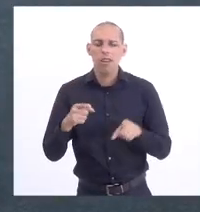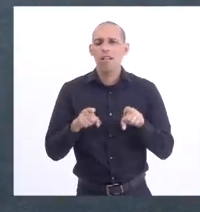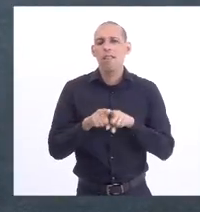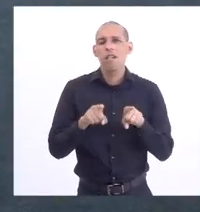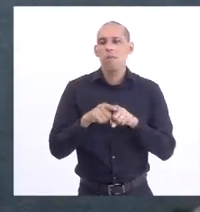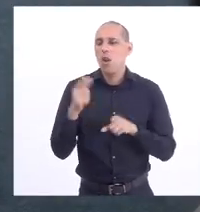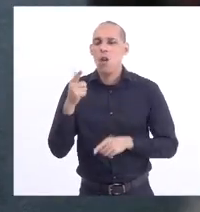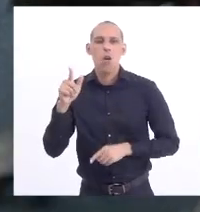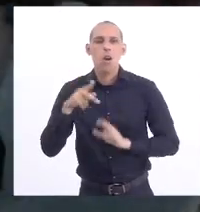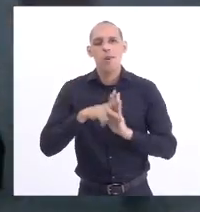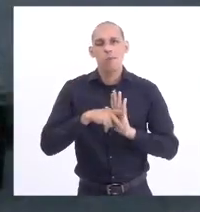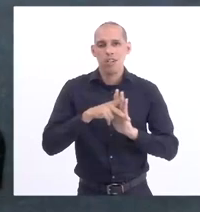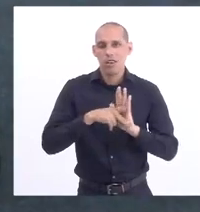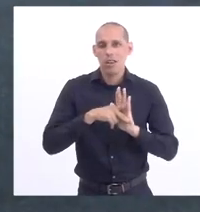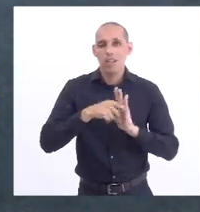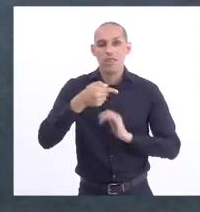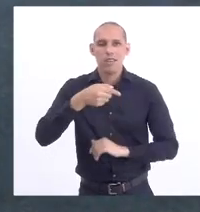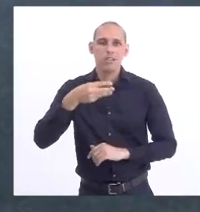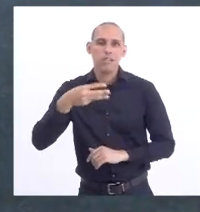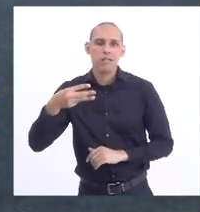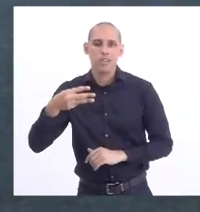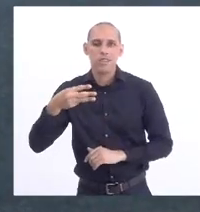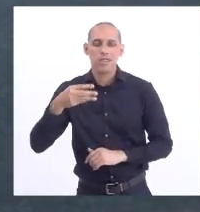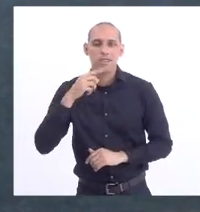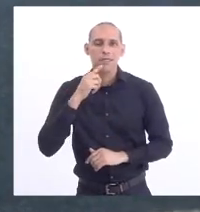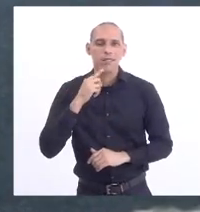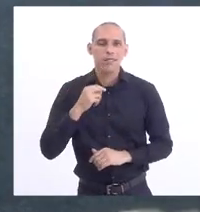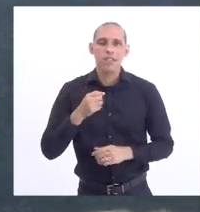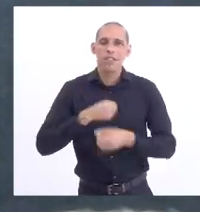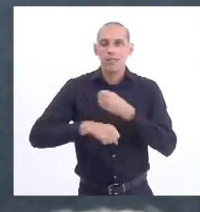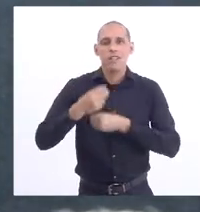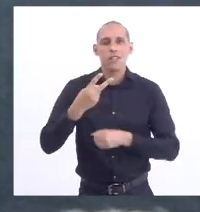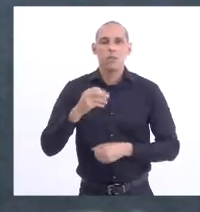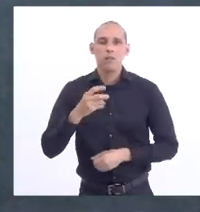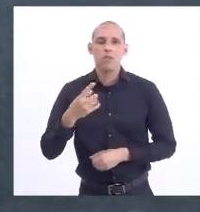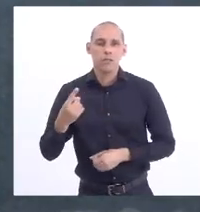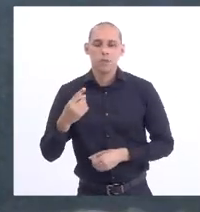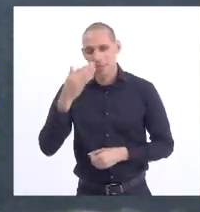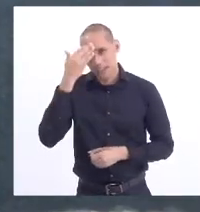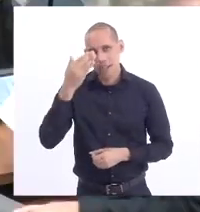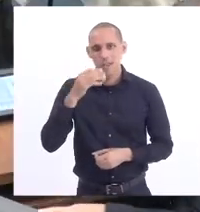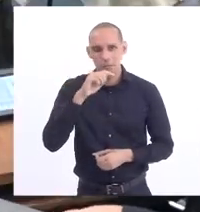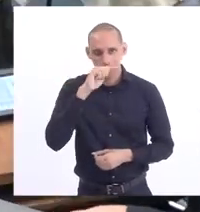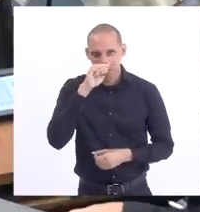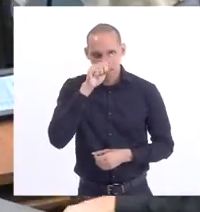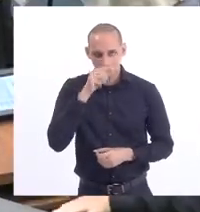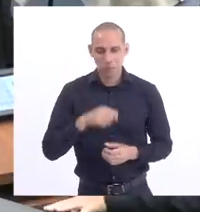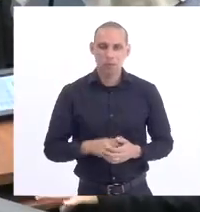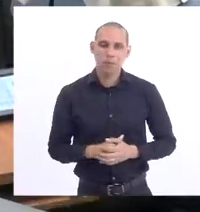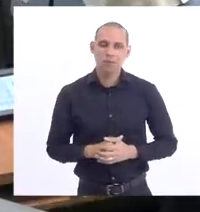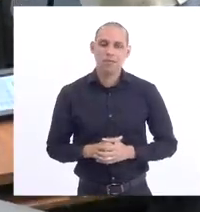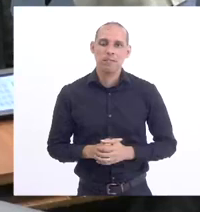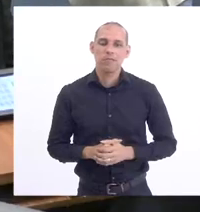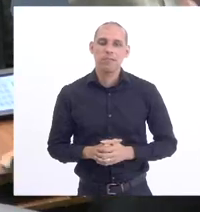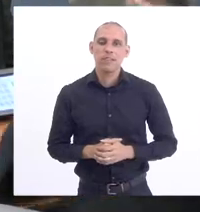de resolução 733 de 2021. Muito obrigado.